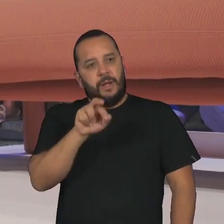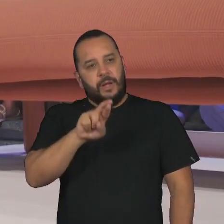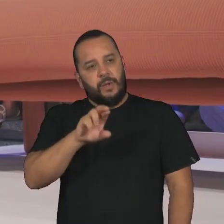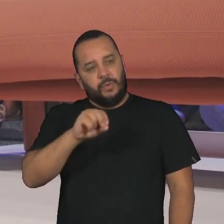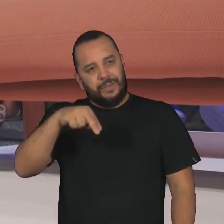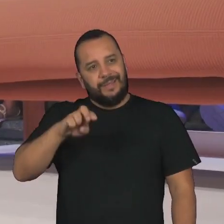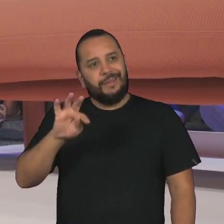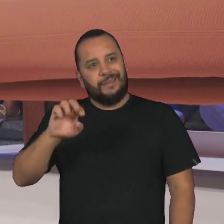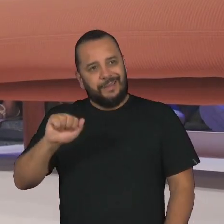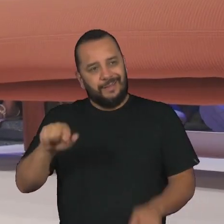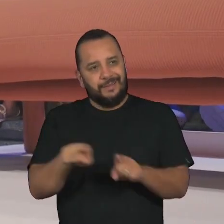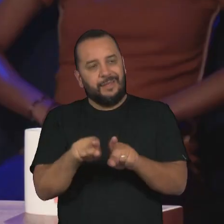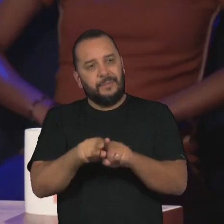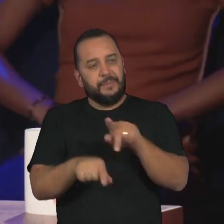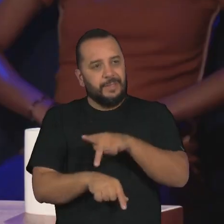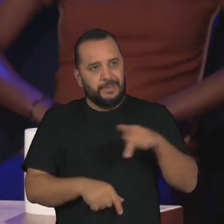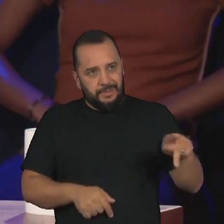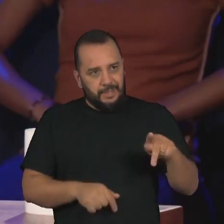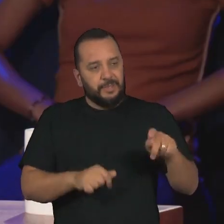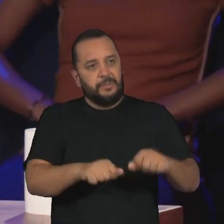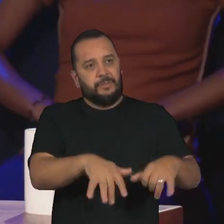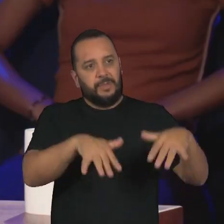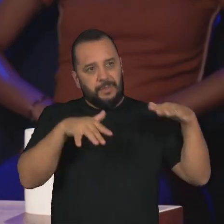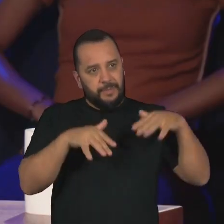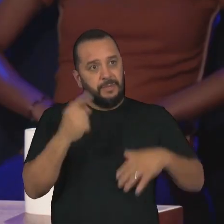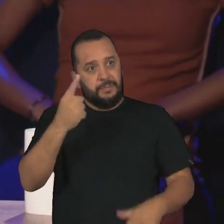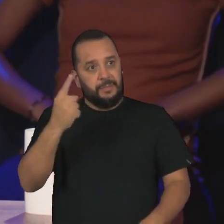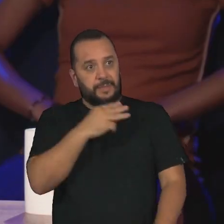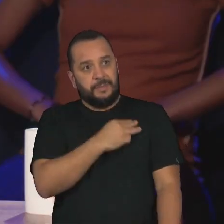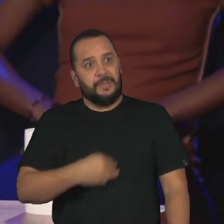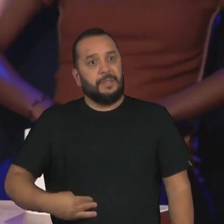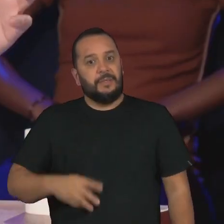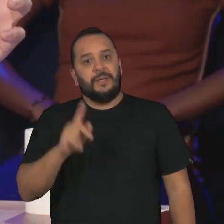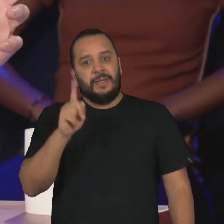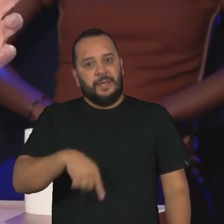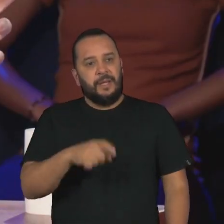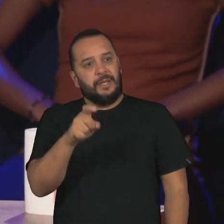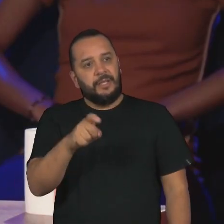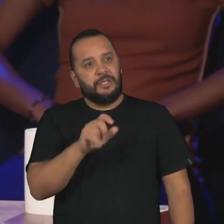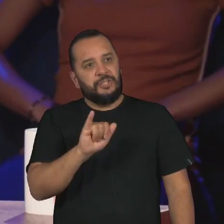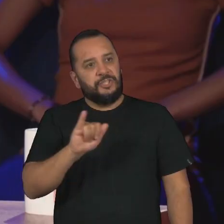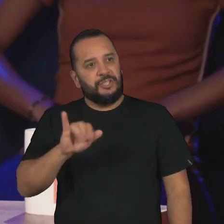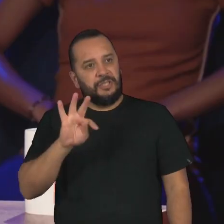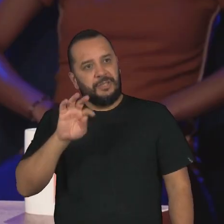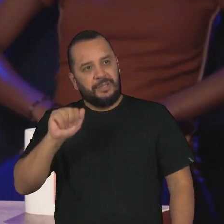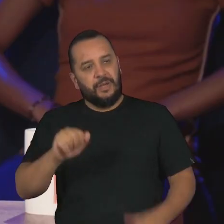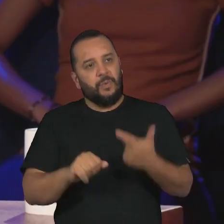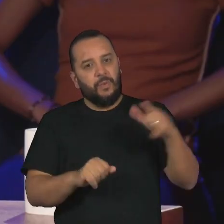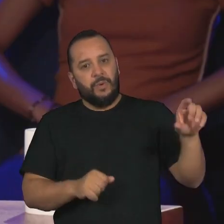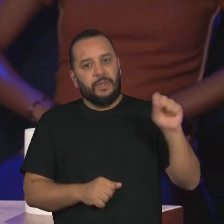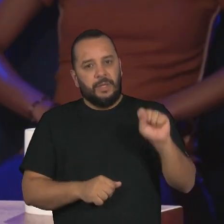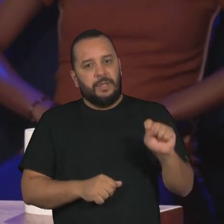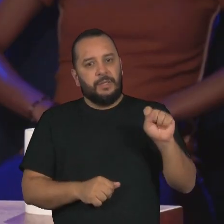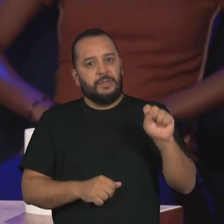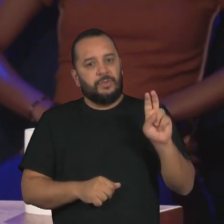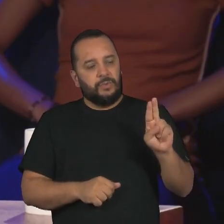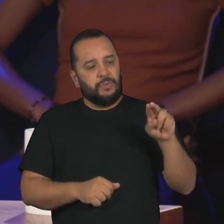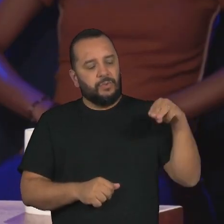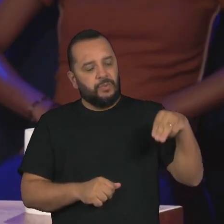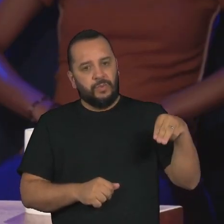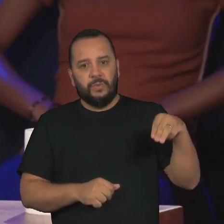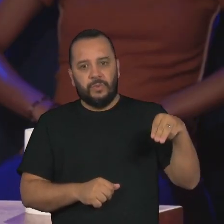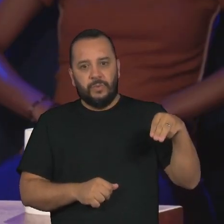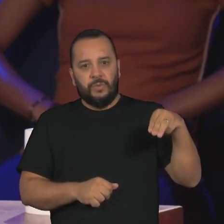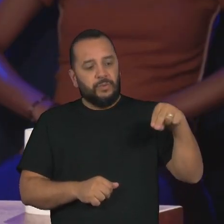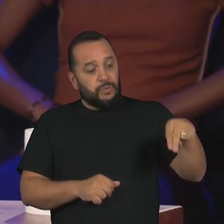do parlamento e o primeiro-ministro, que são as 3 grandes autoridades, um é xiita e o outro é sunita. Então, tem uma